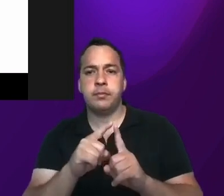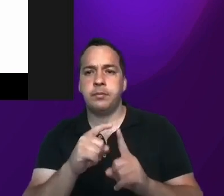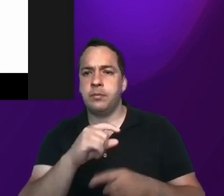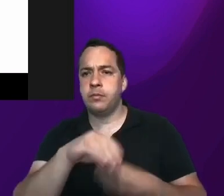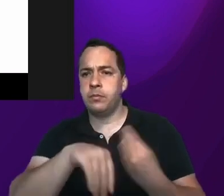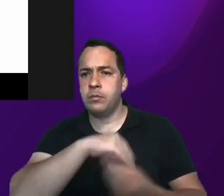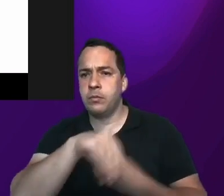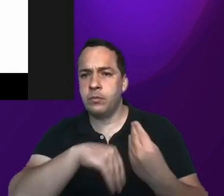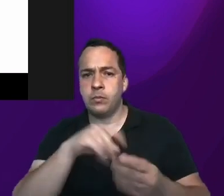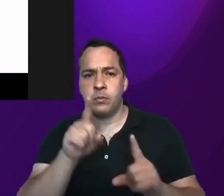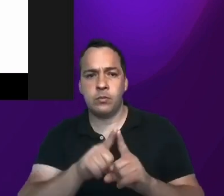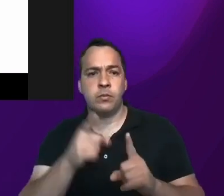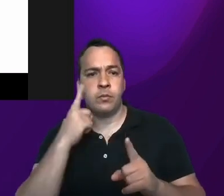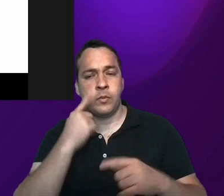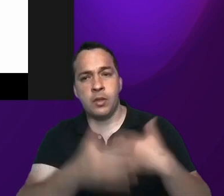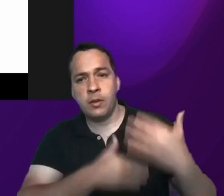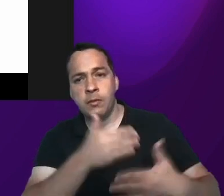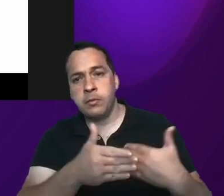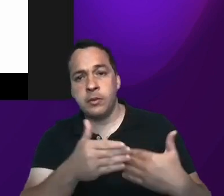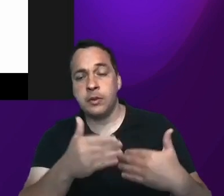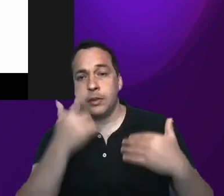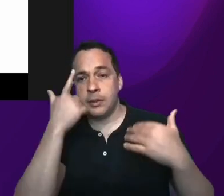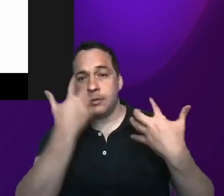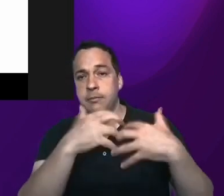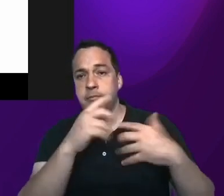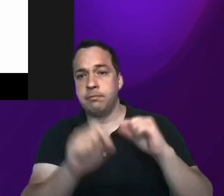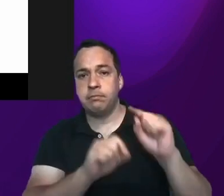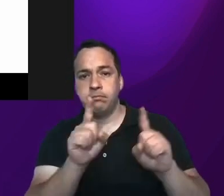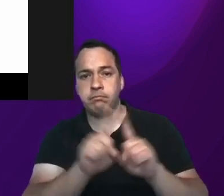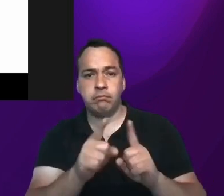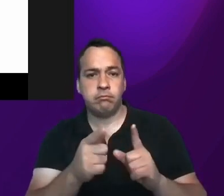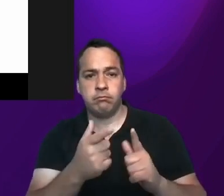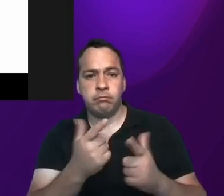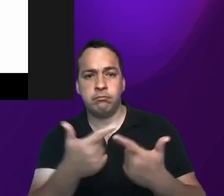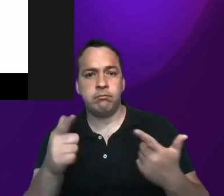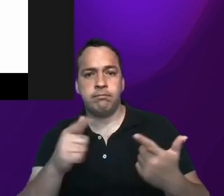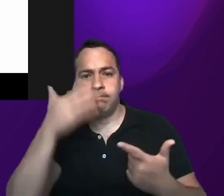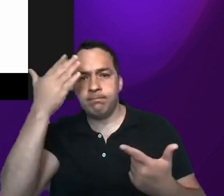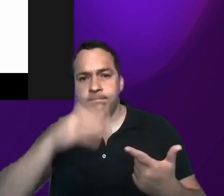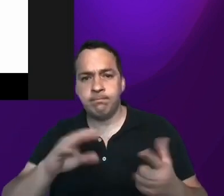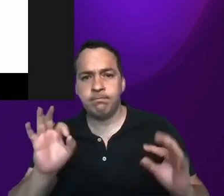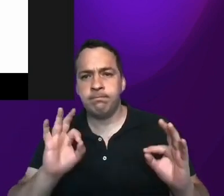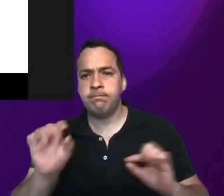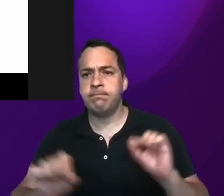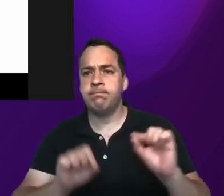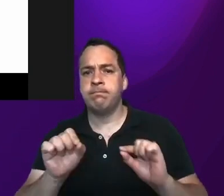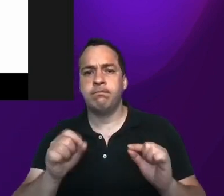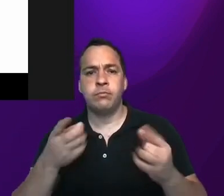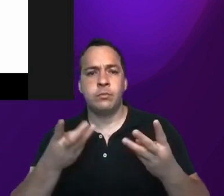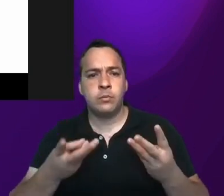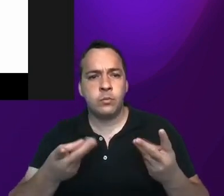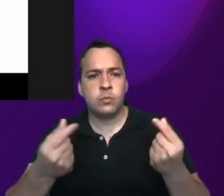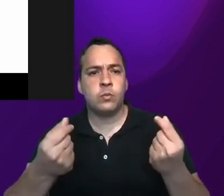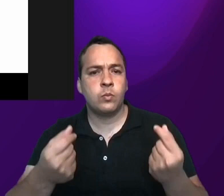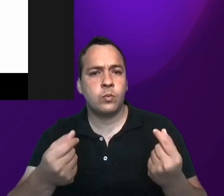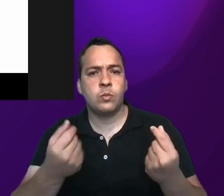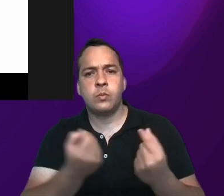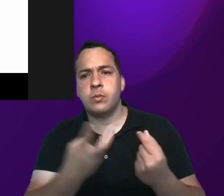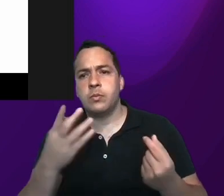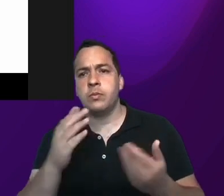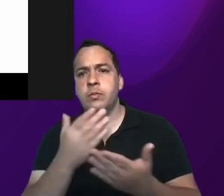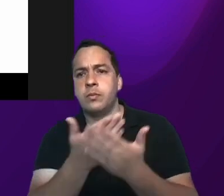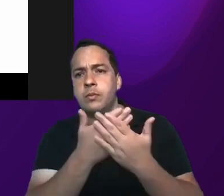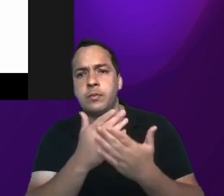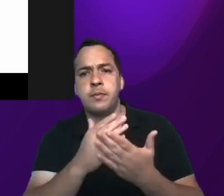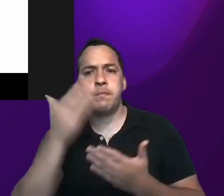do fluxo cerebral, e apesar de ainda não ter uma evidência, né, com qualidade, alguns estudos